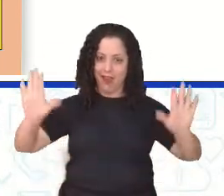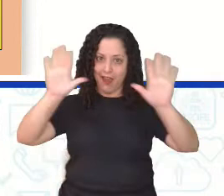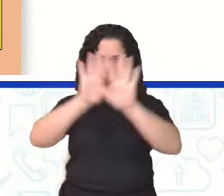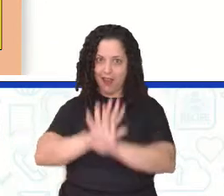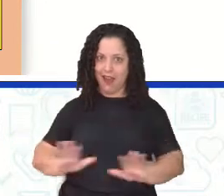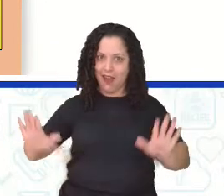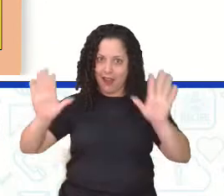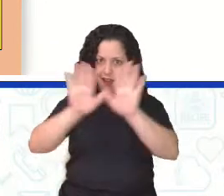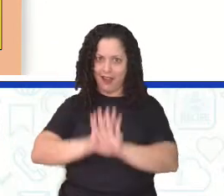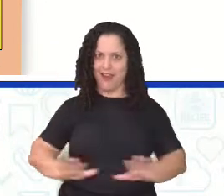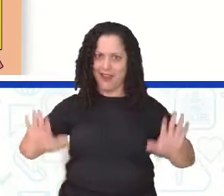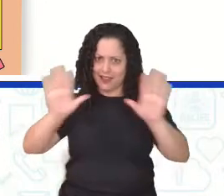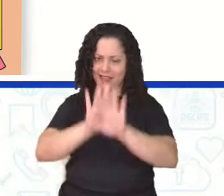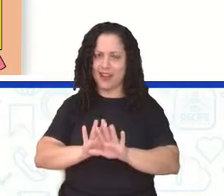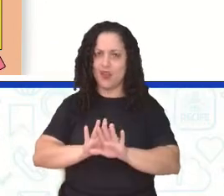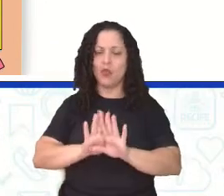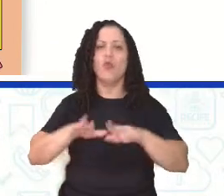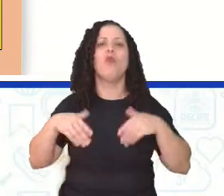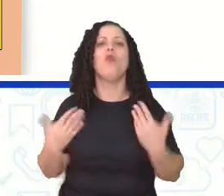área total das partes